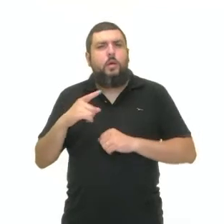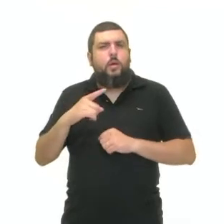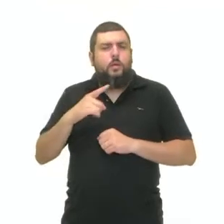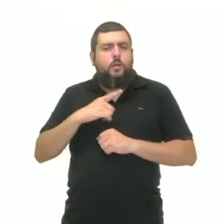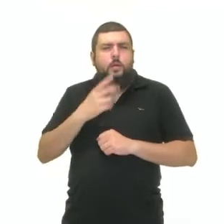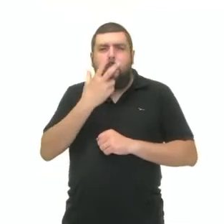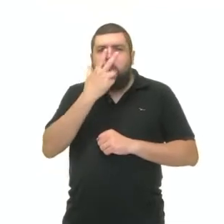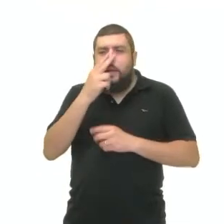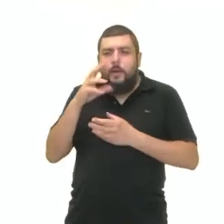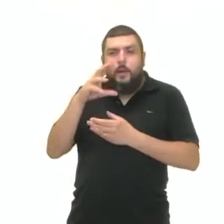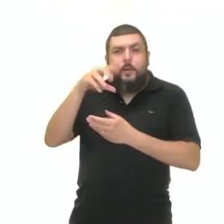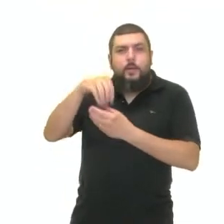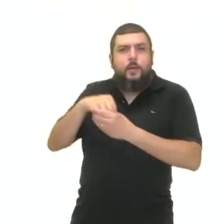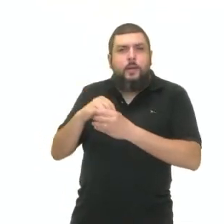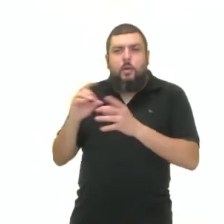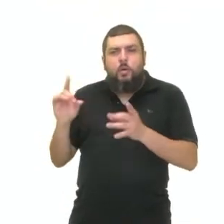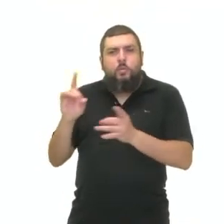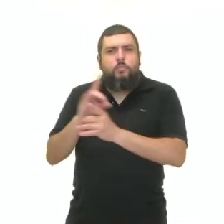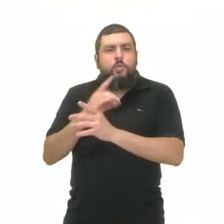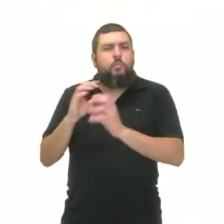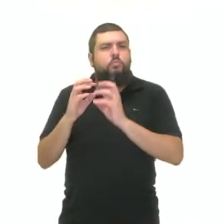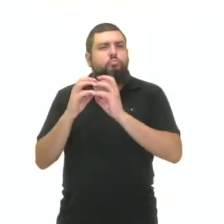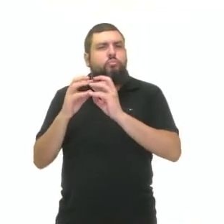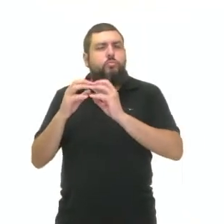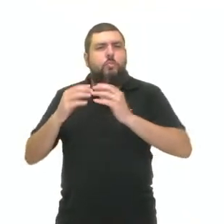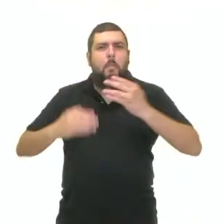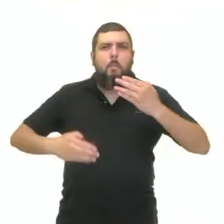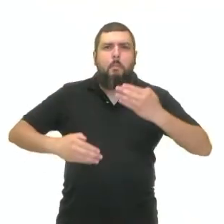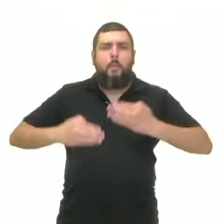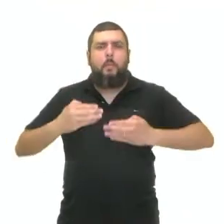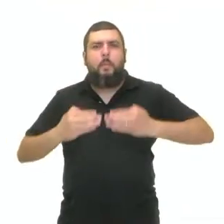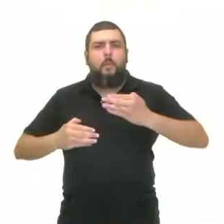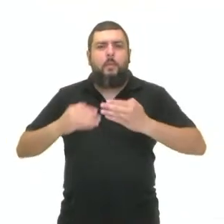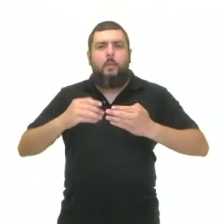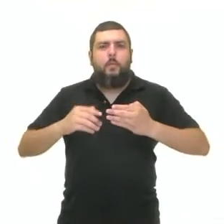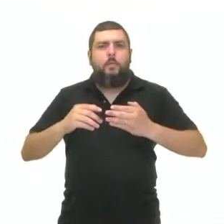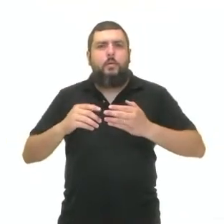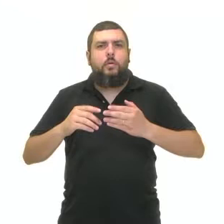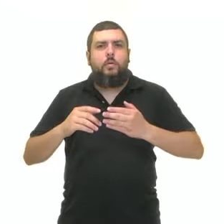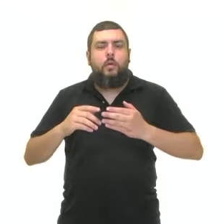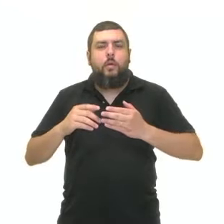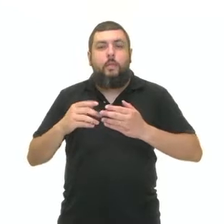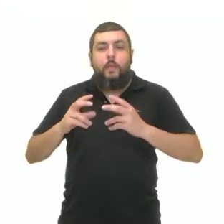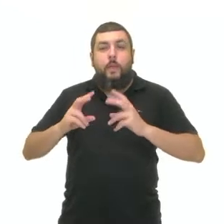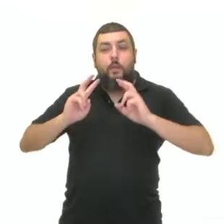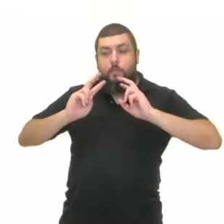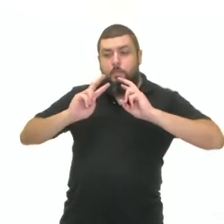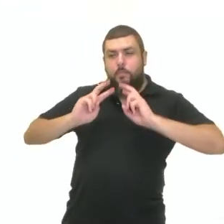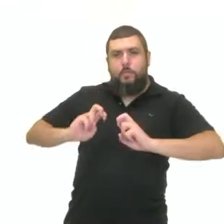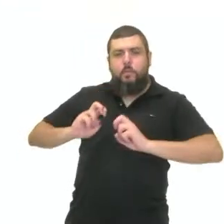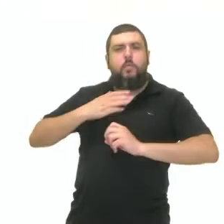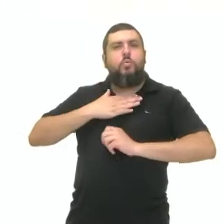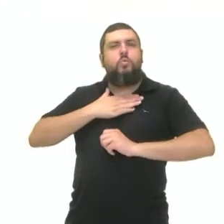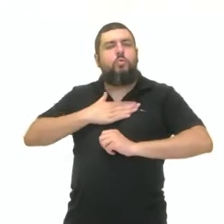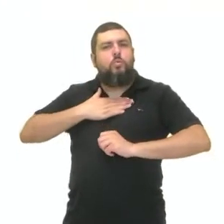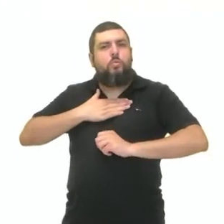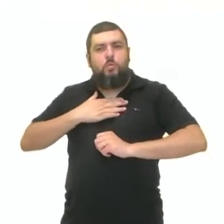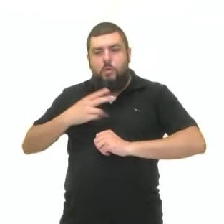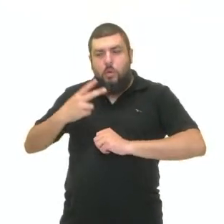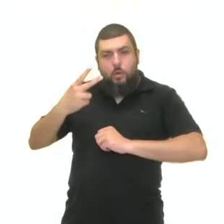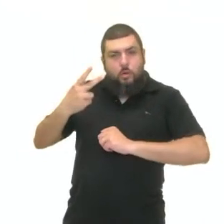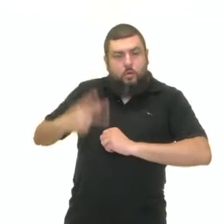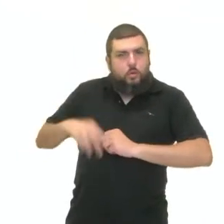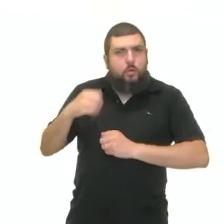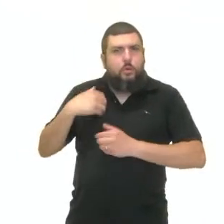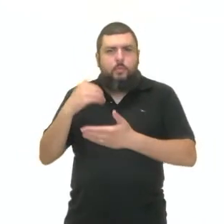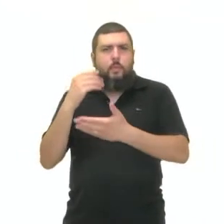tratar um retrato automatizado do gosto de seus assinantes e constrói uma máquina de sugestões que não costuma